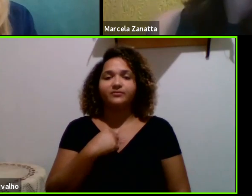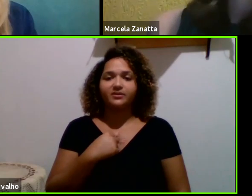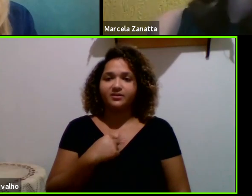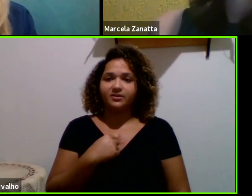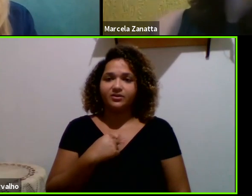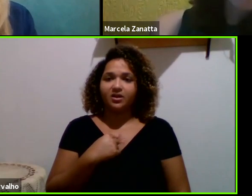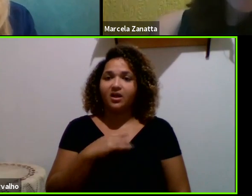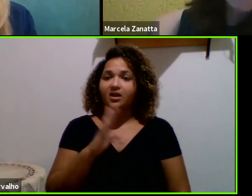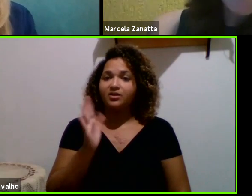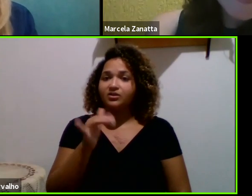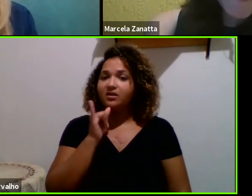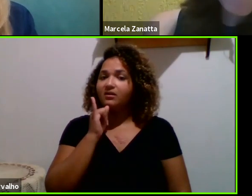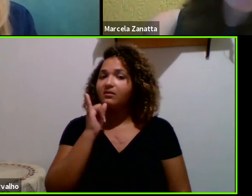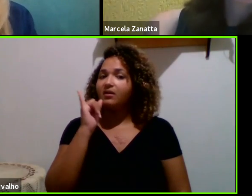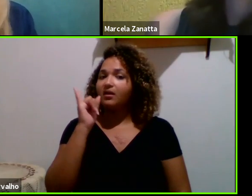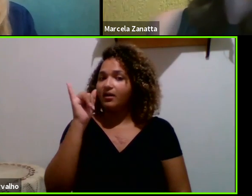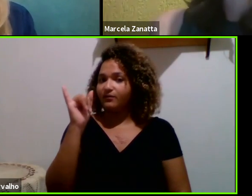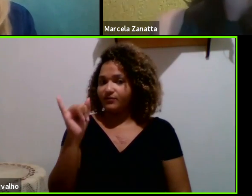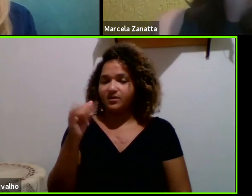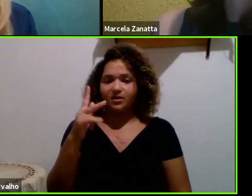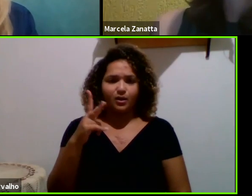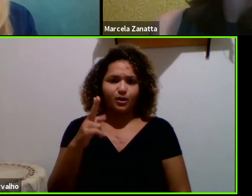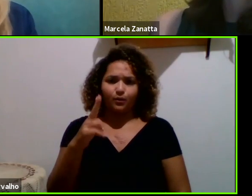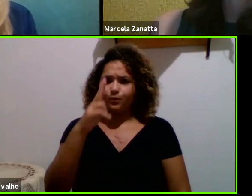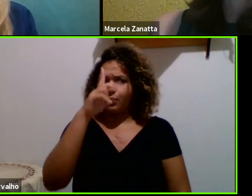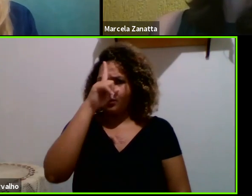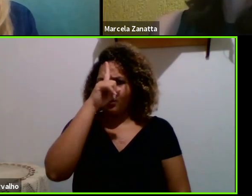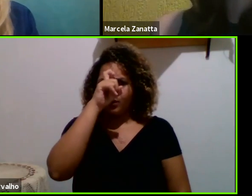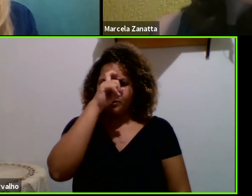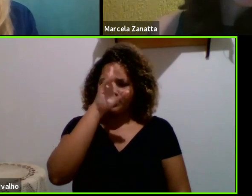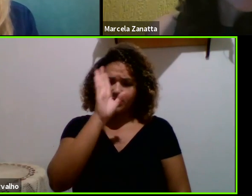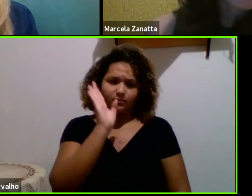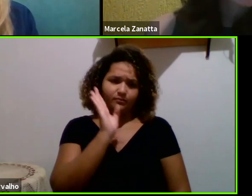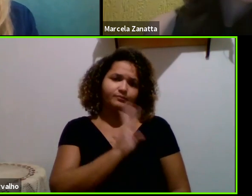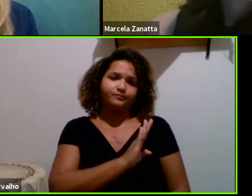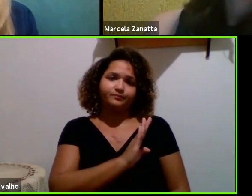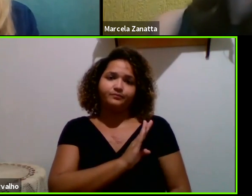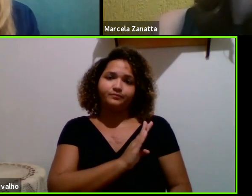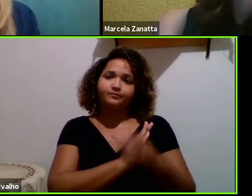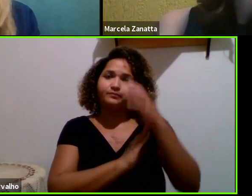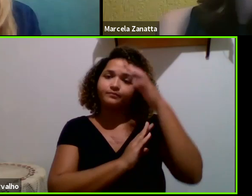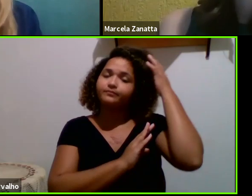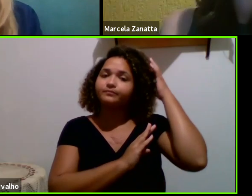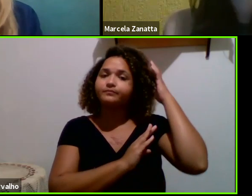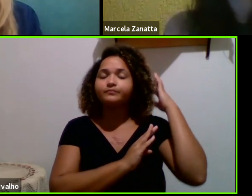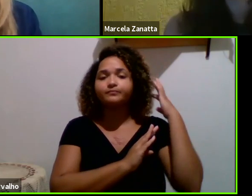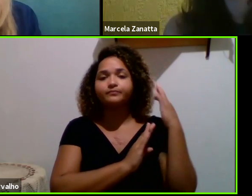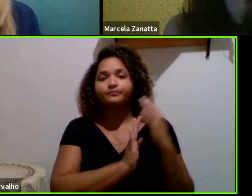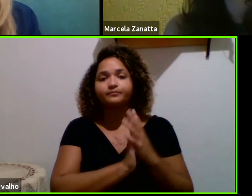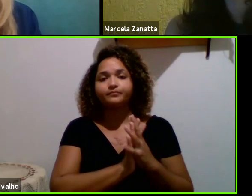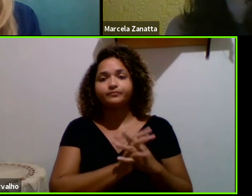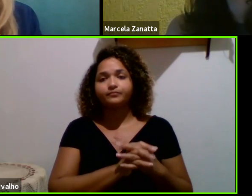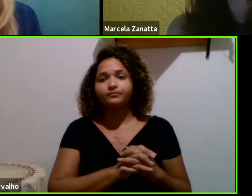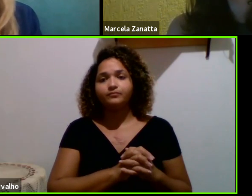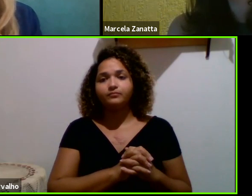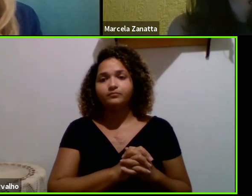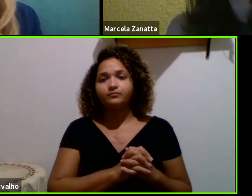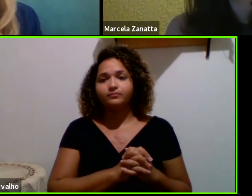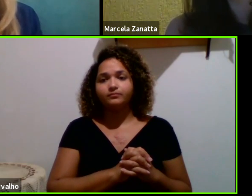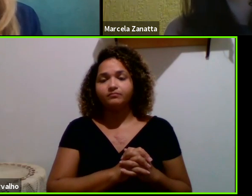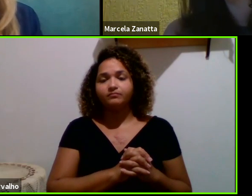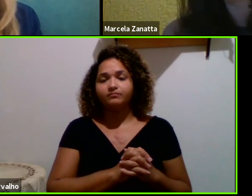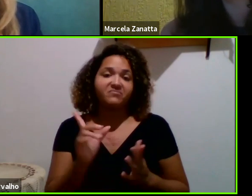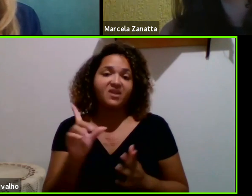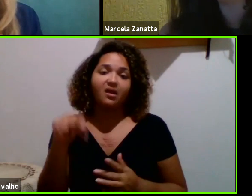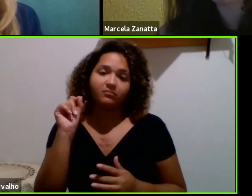mesma forma que ela faz dentro do hospital. A gente vai conversar sobre isso no pré-natal e ela, então, pode tomar a melhor decisão